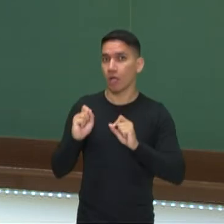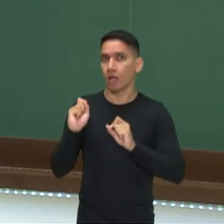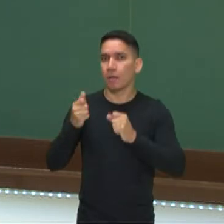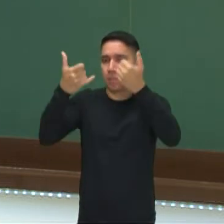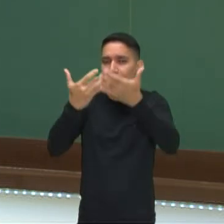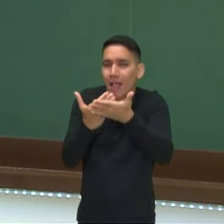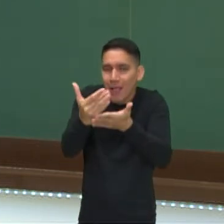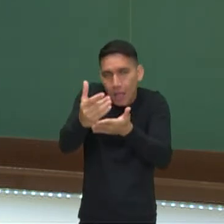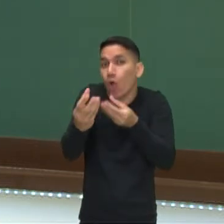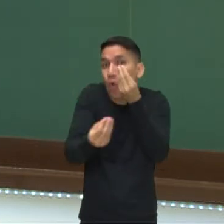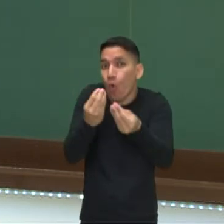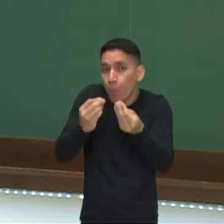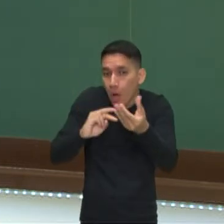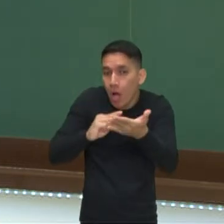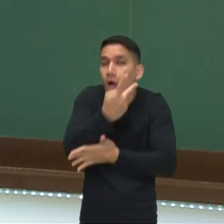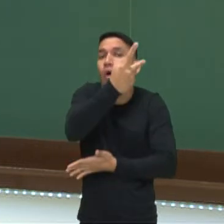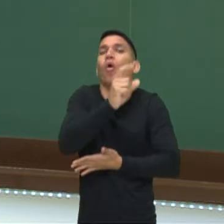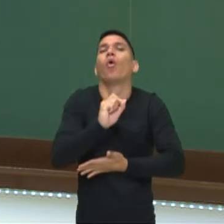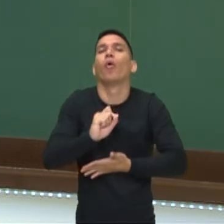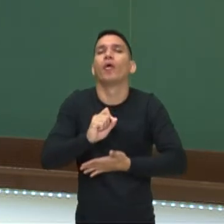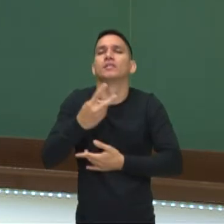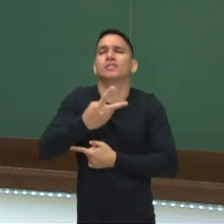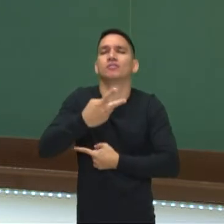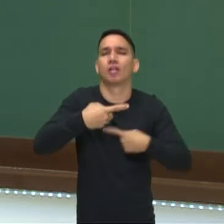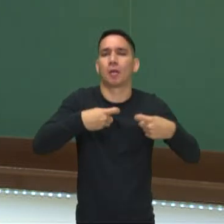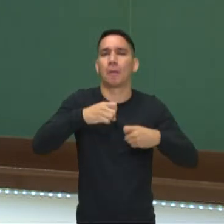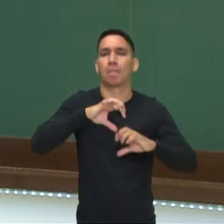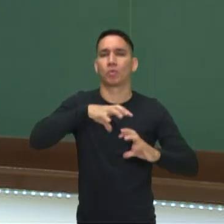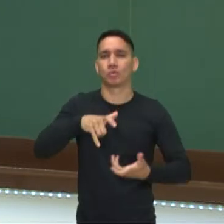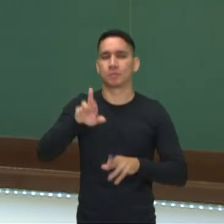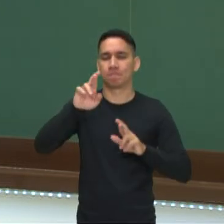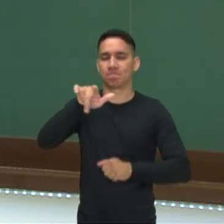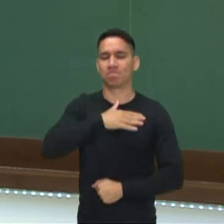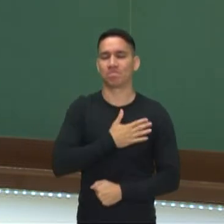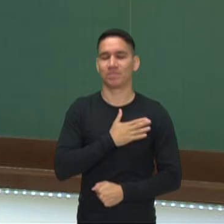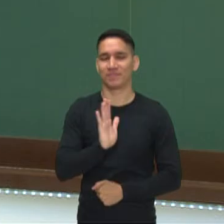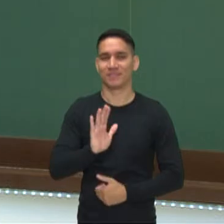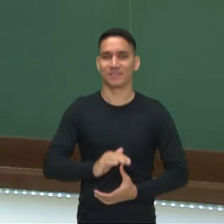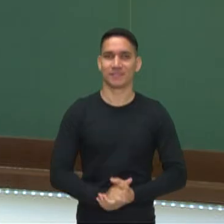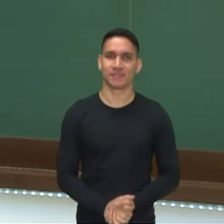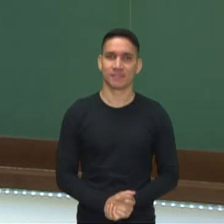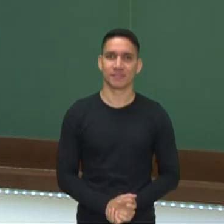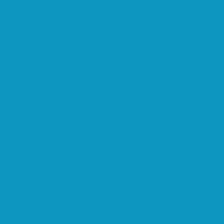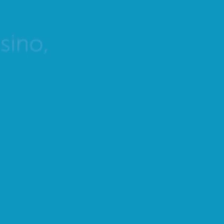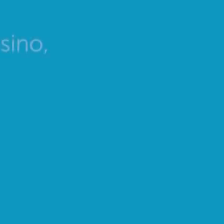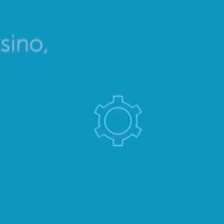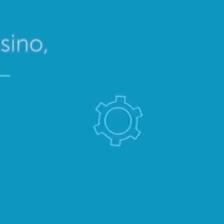sobre o início da Segunda Guerra Mundial. Espero que vocês tenham gostado. Até breve!